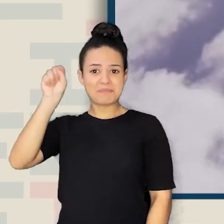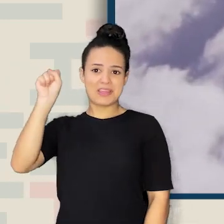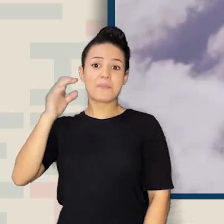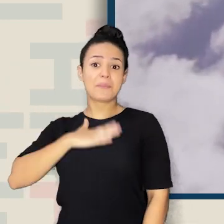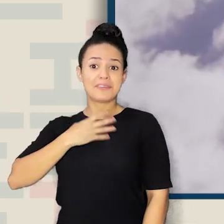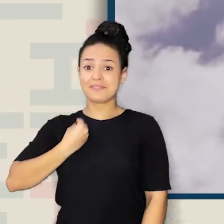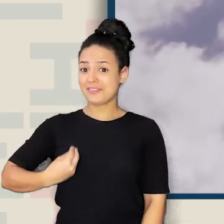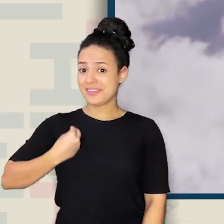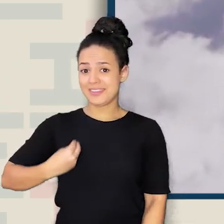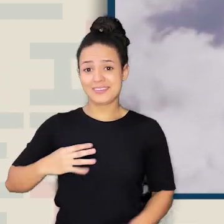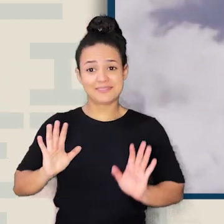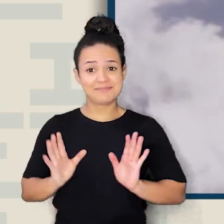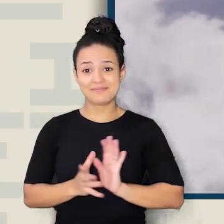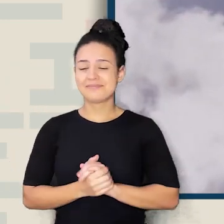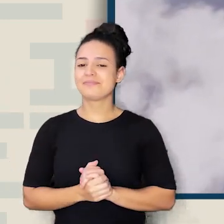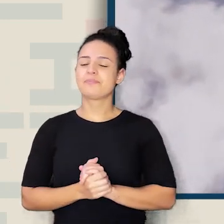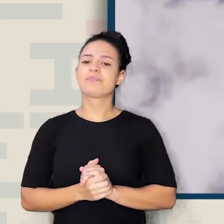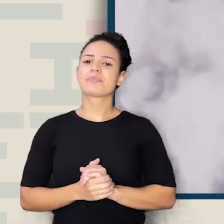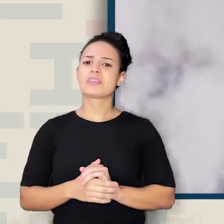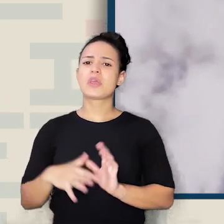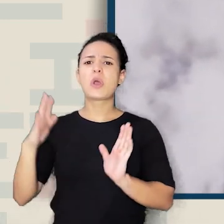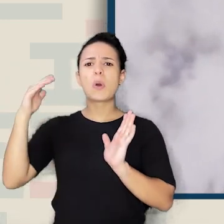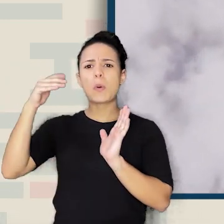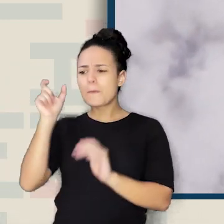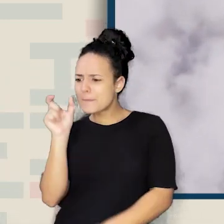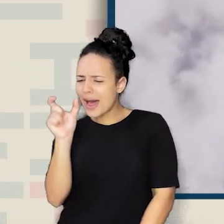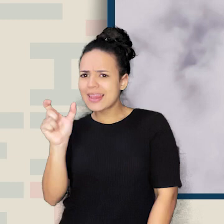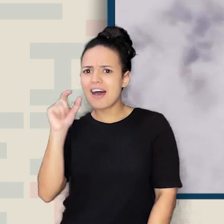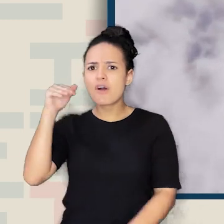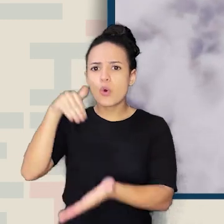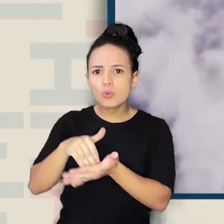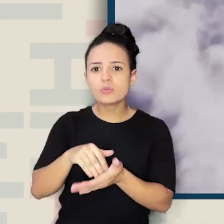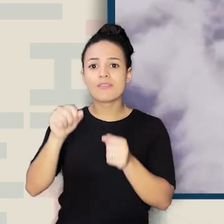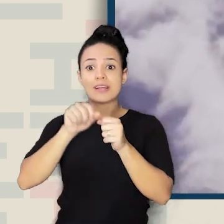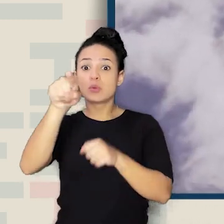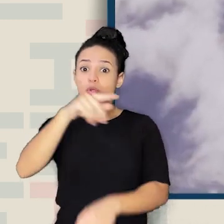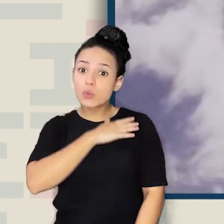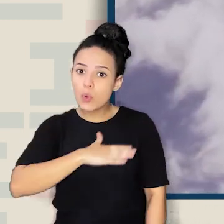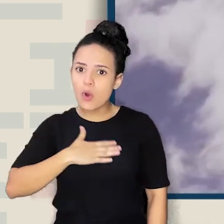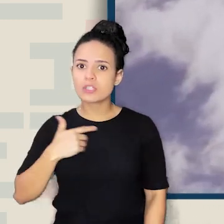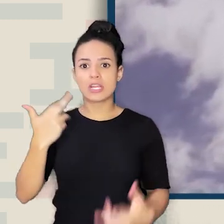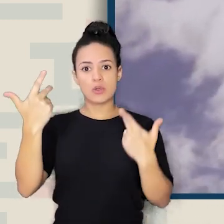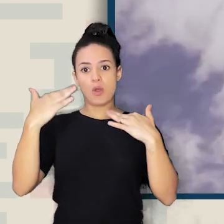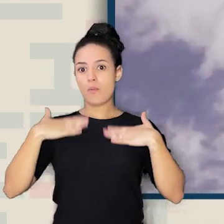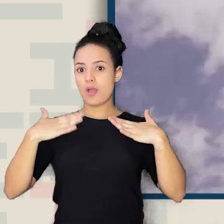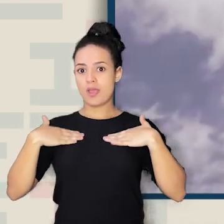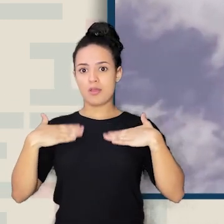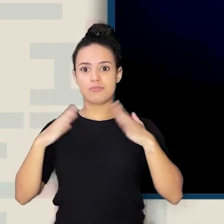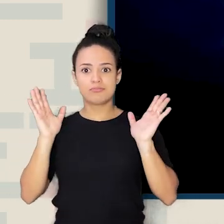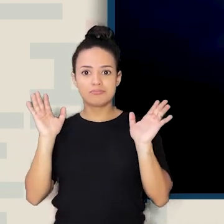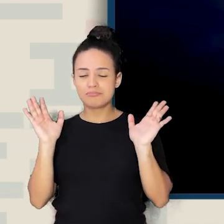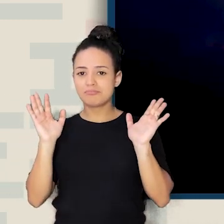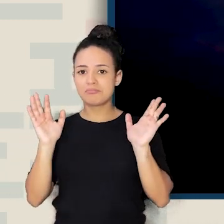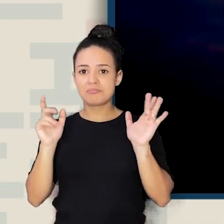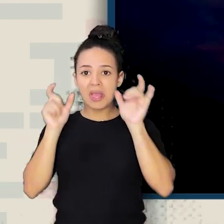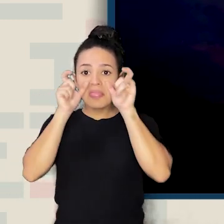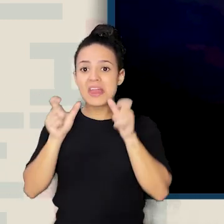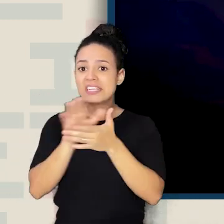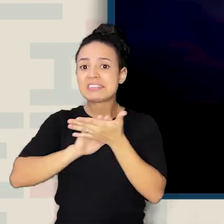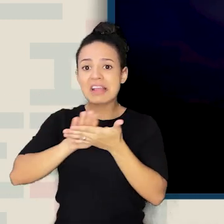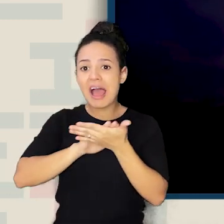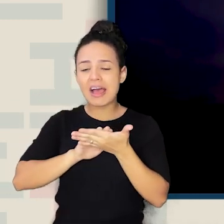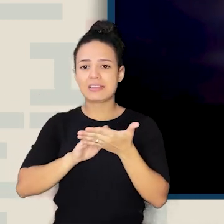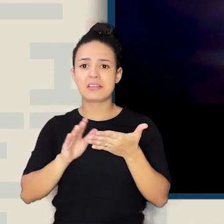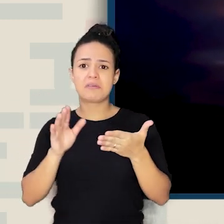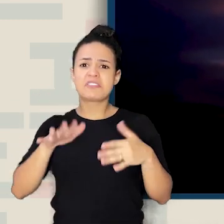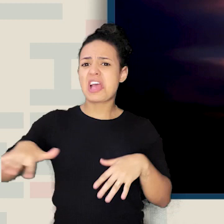sabia? Eu acho que a última palavra é o seguinte: faça o que você gosta, né? Como eu faço, e seja feliz. Independente